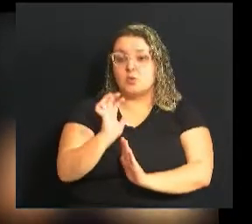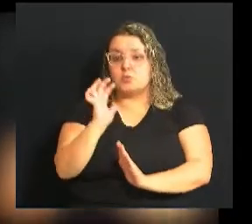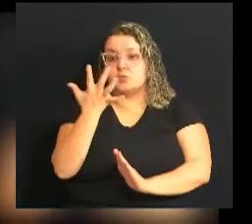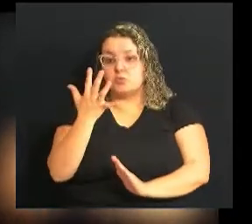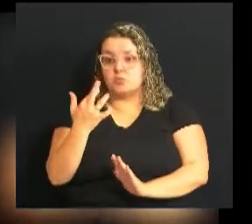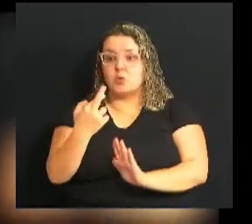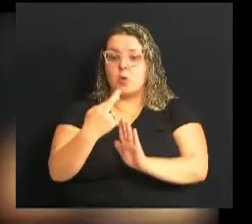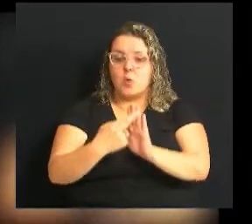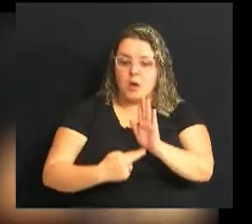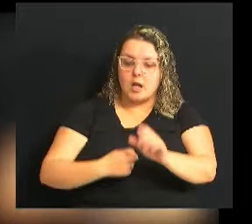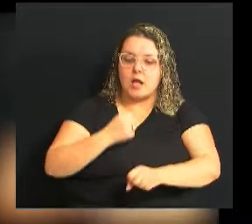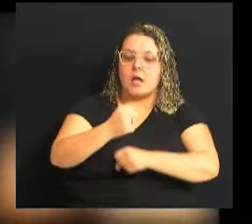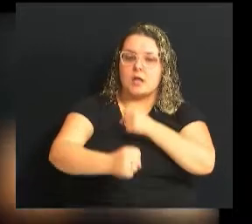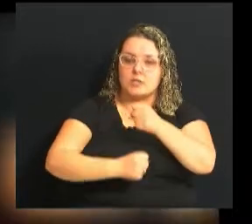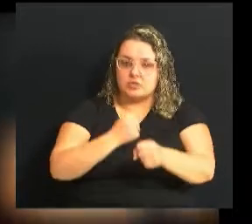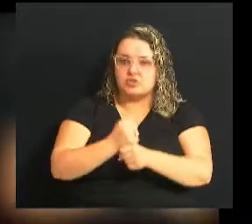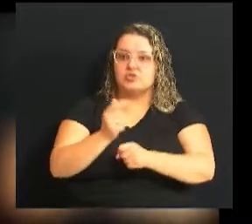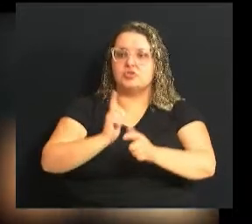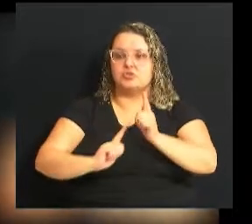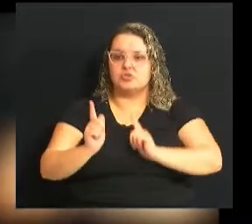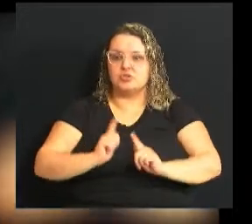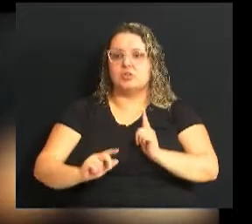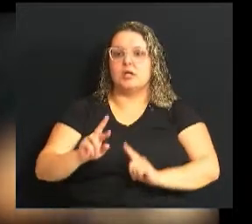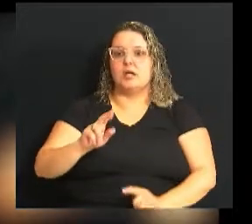relatório anual de gestão, que é o RAG.